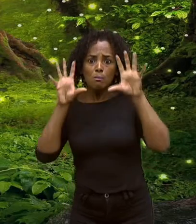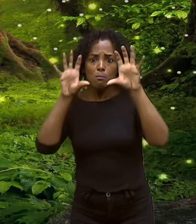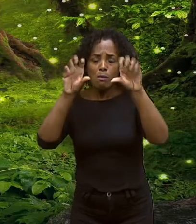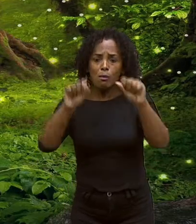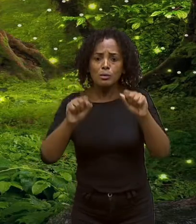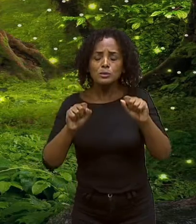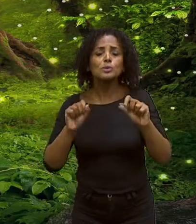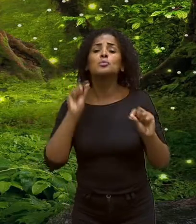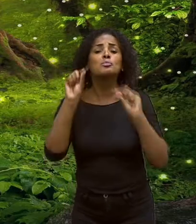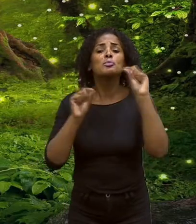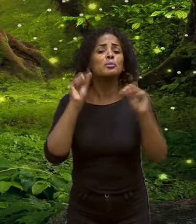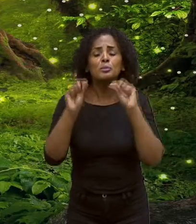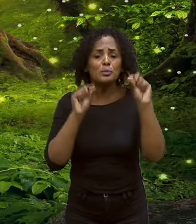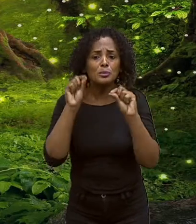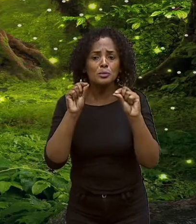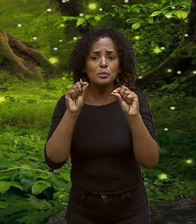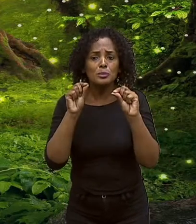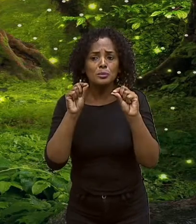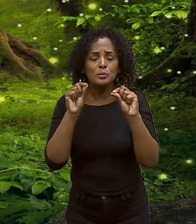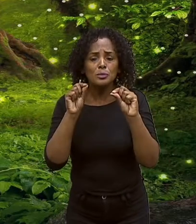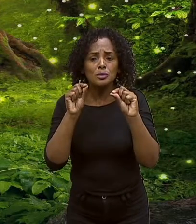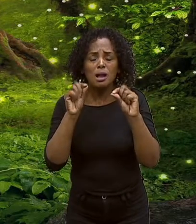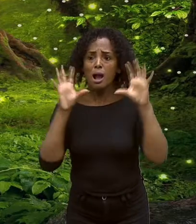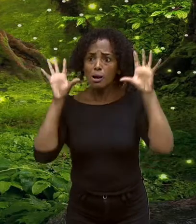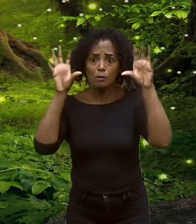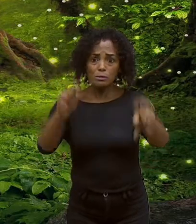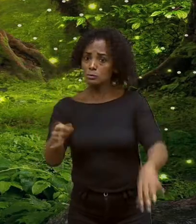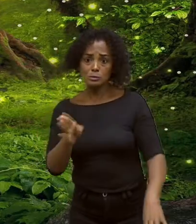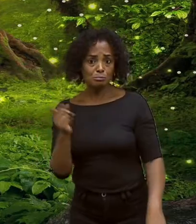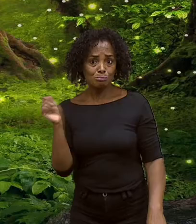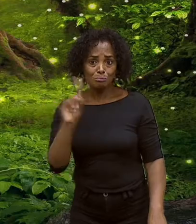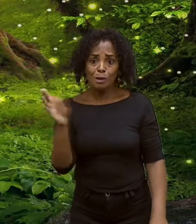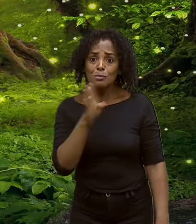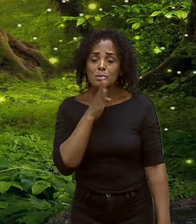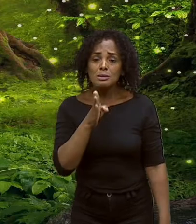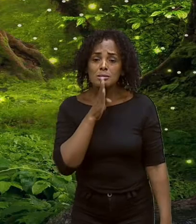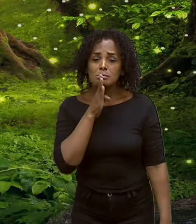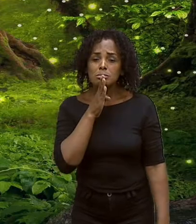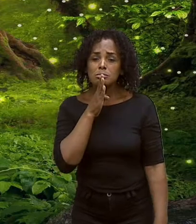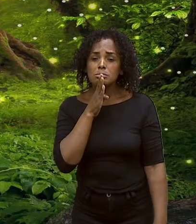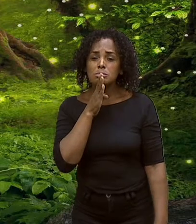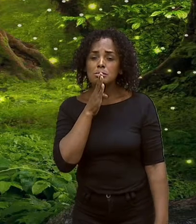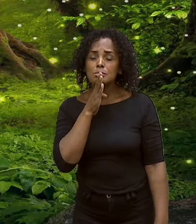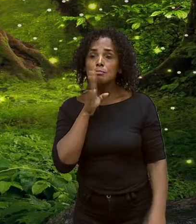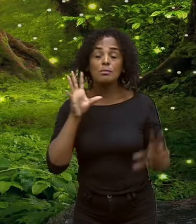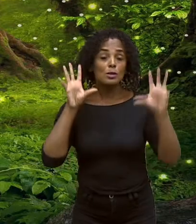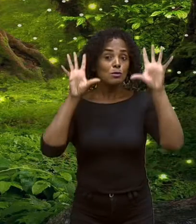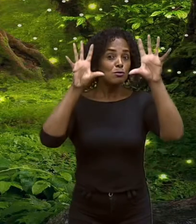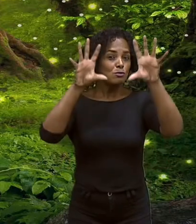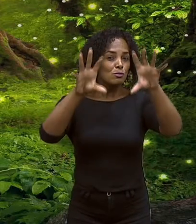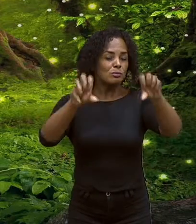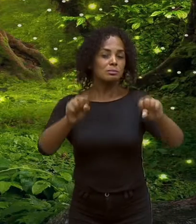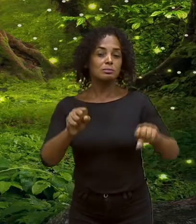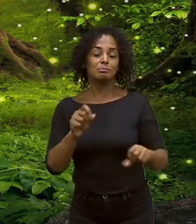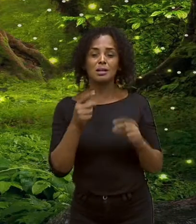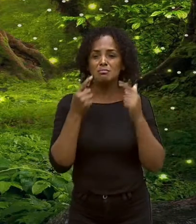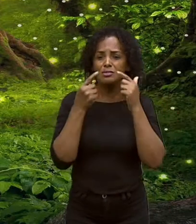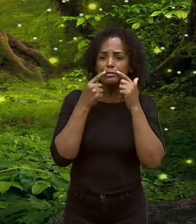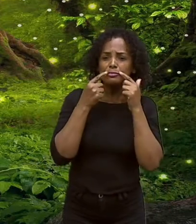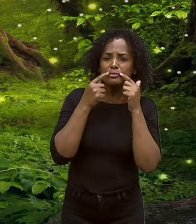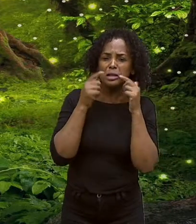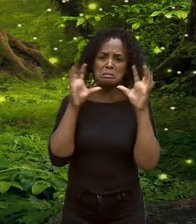você não conhece um grúfalo?" "Um grúfalo, ele tem presas incríveis e